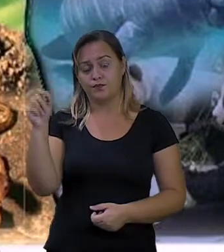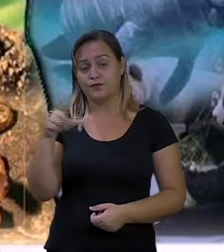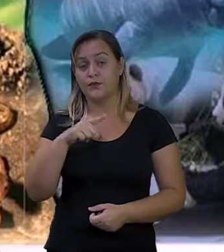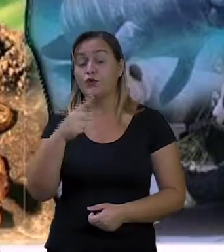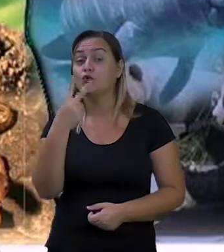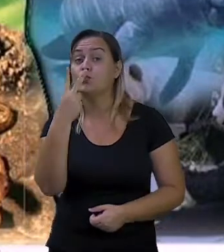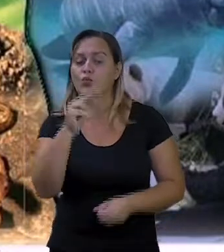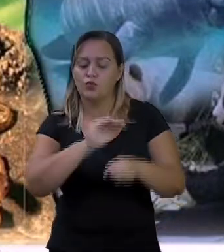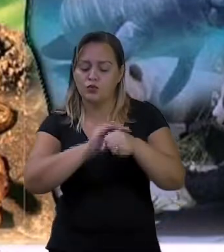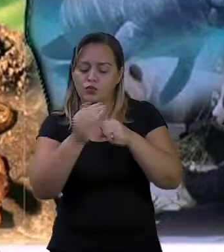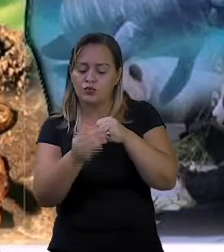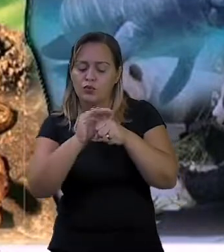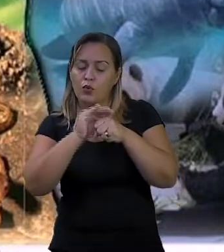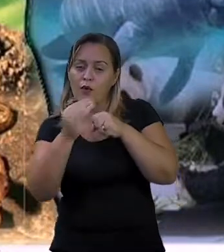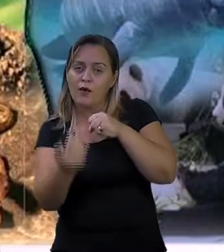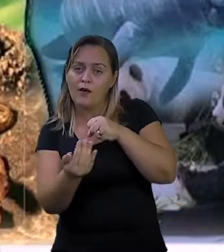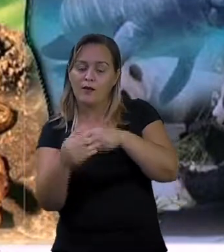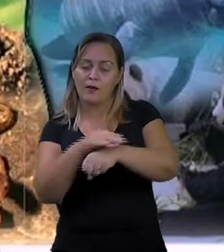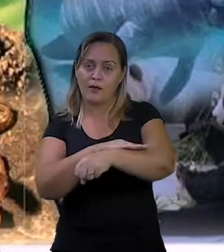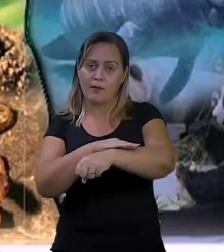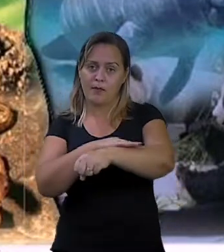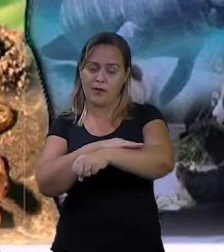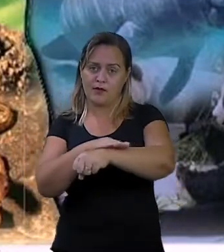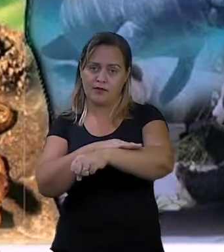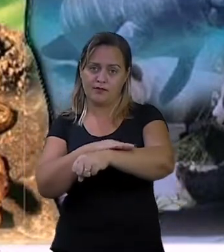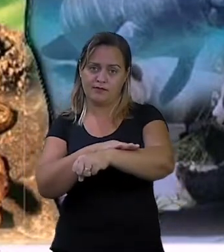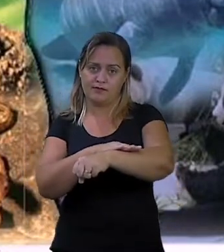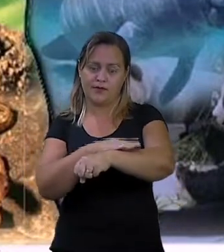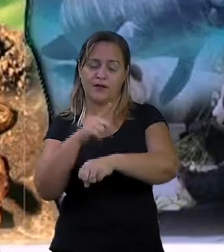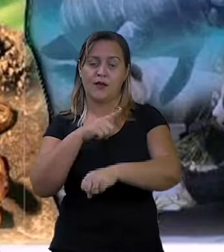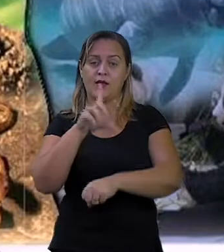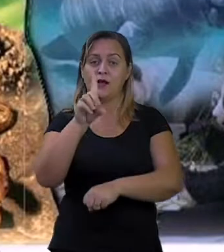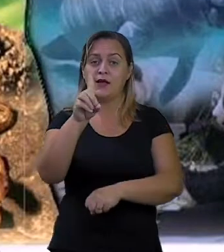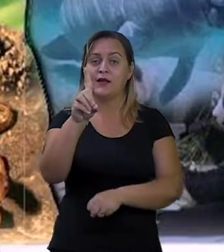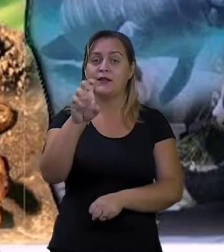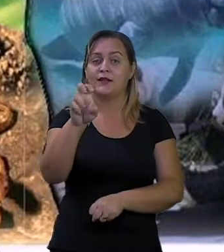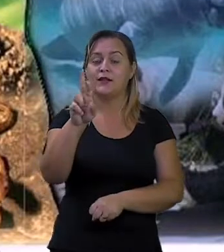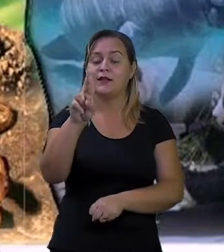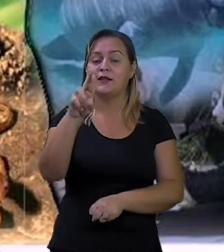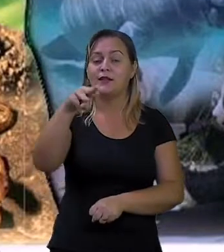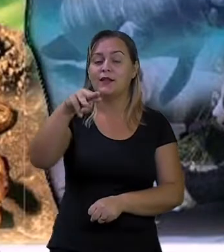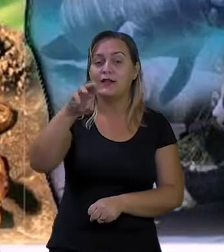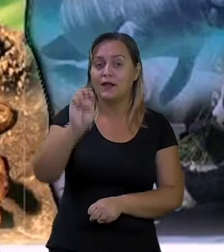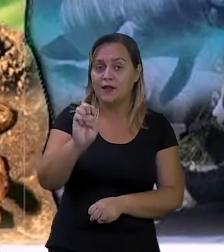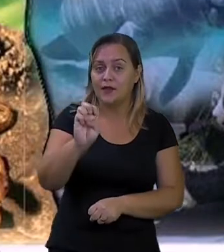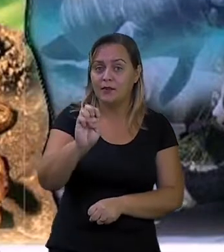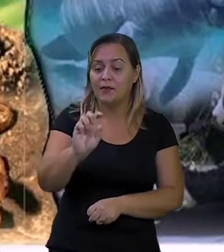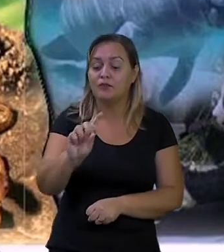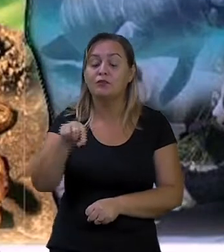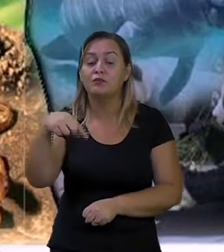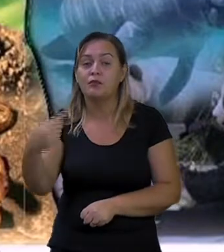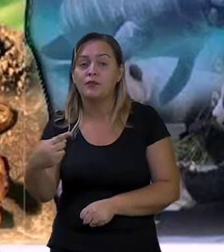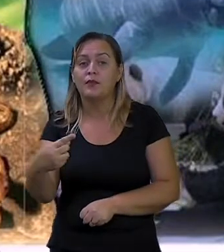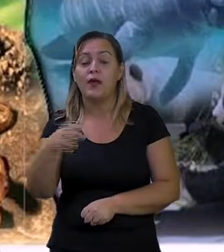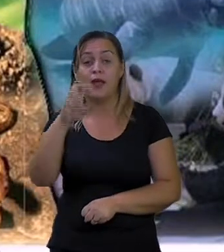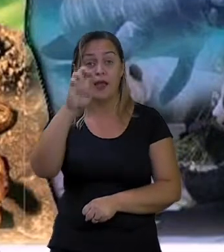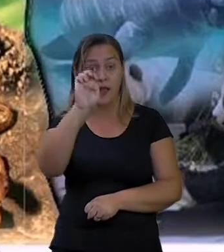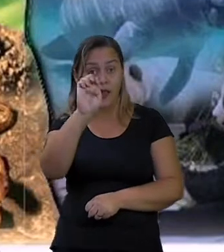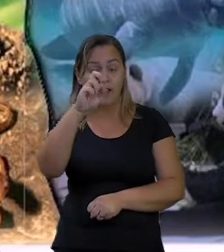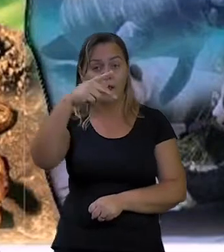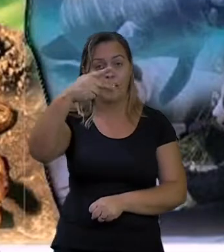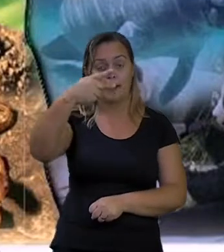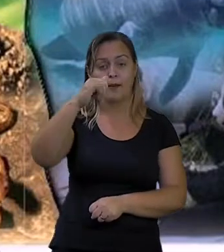Nós temos a derme e a epiderme. A derme, ela está mais